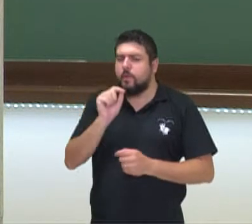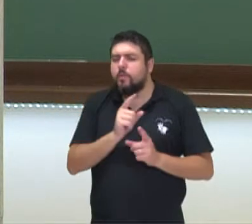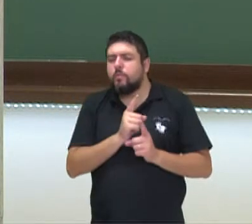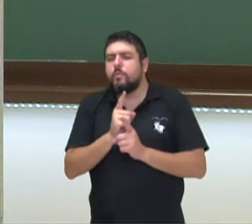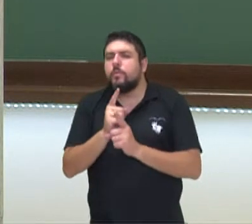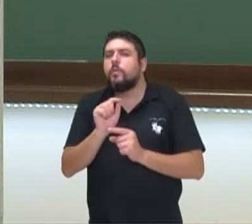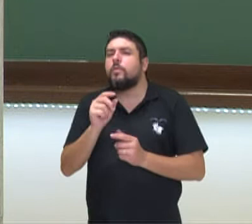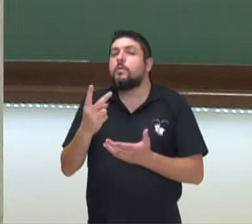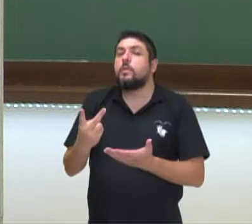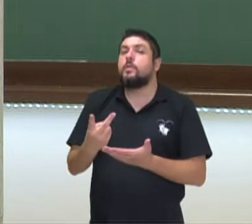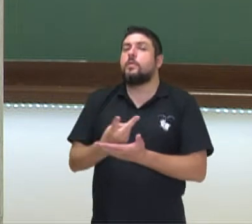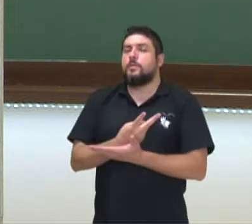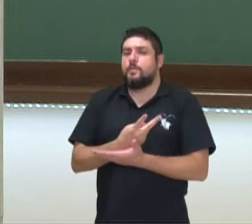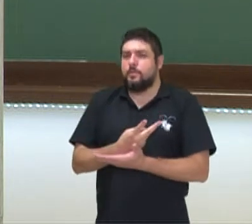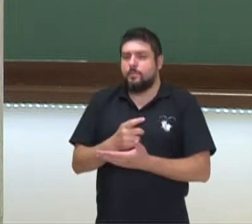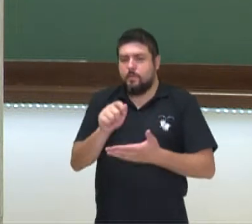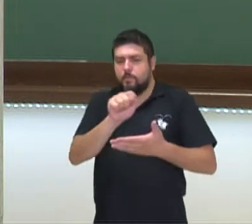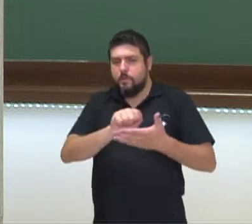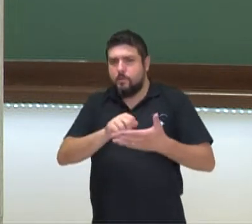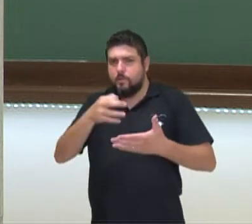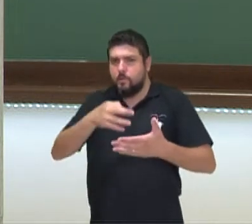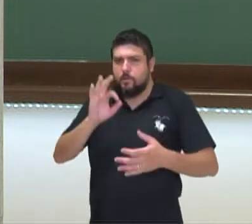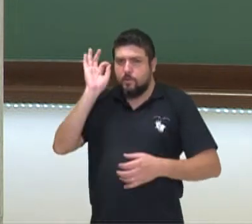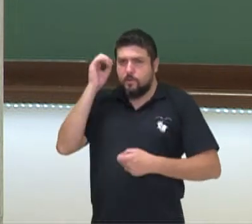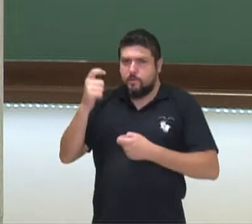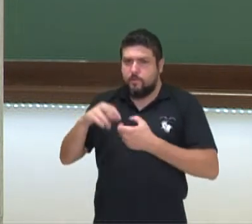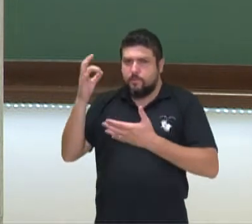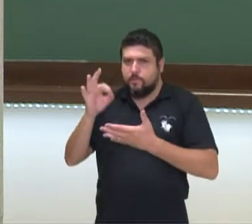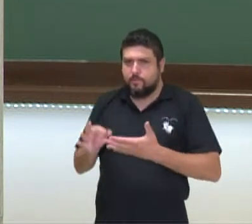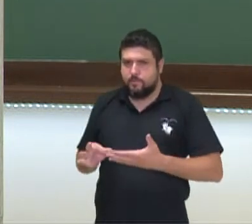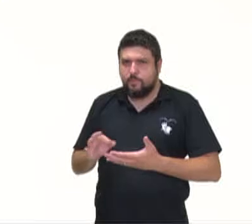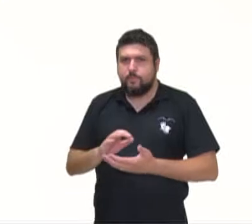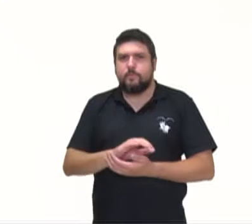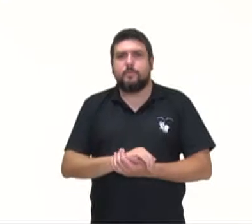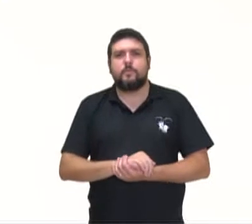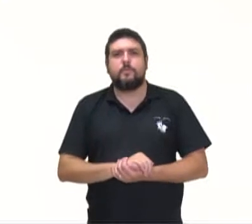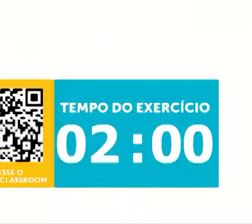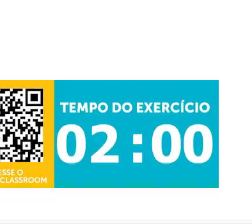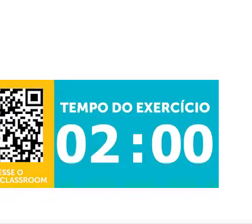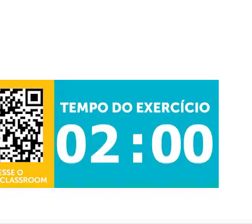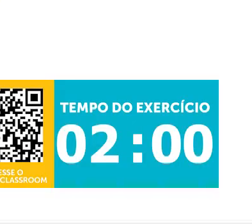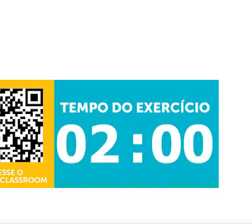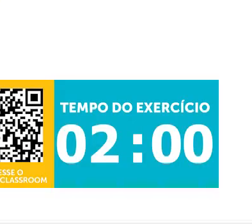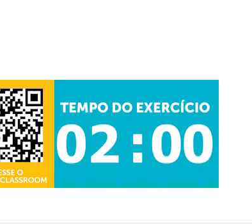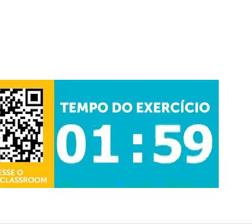erros, reescrevê-la de forma correta e a gente volta fazendo a correção.